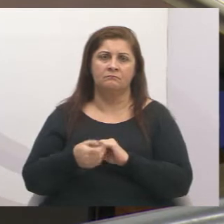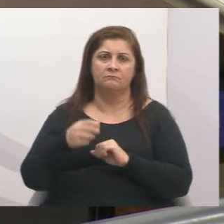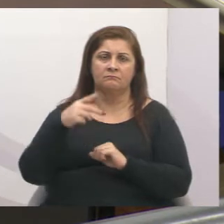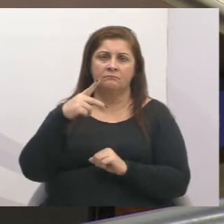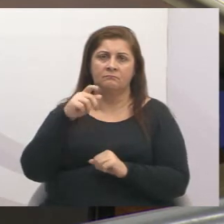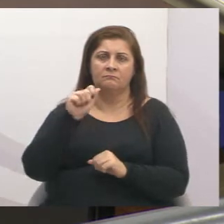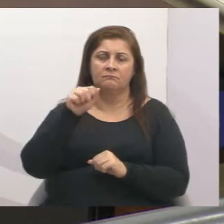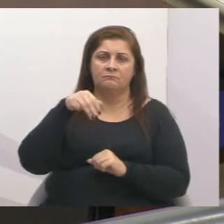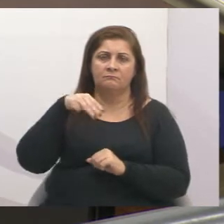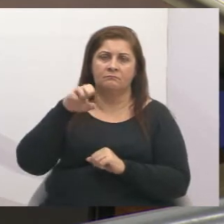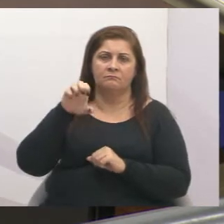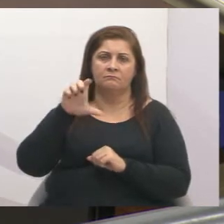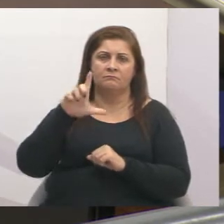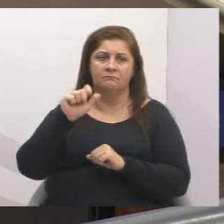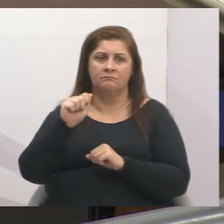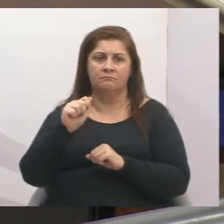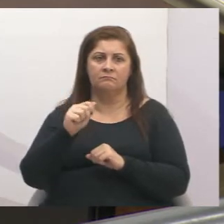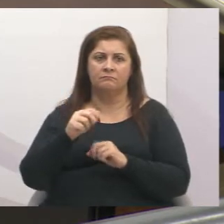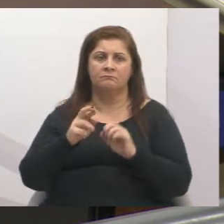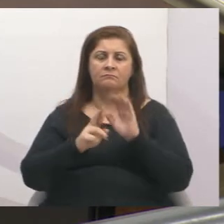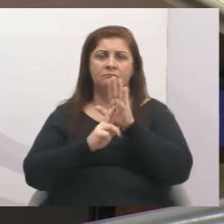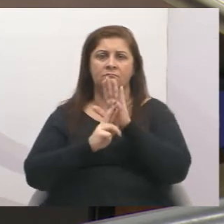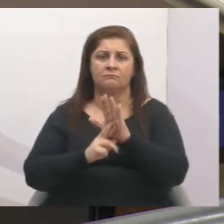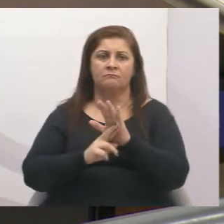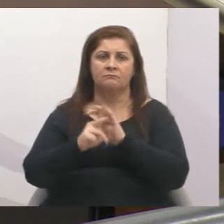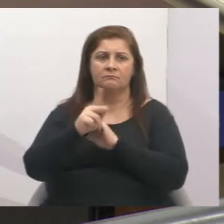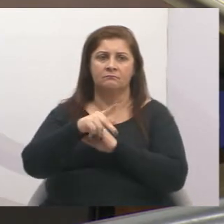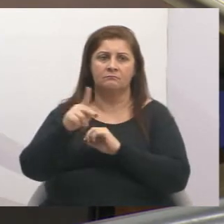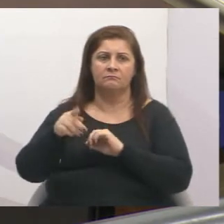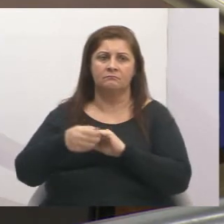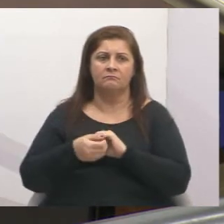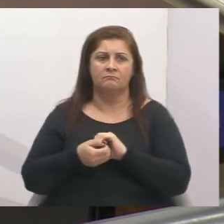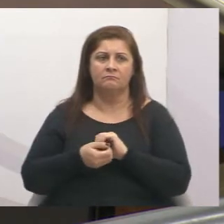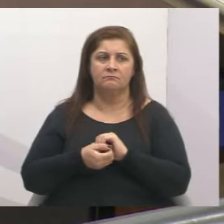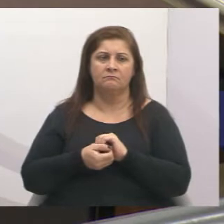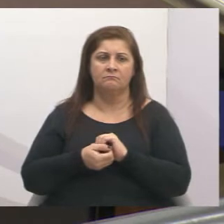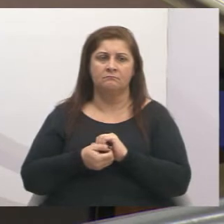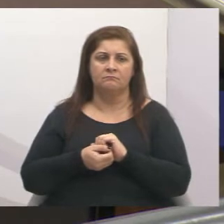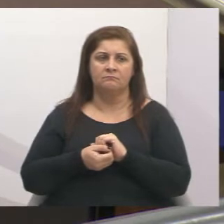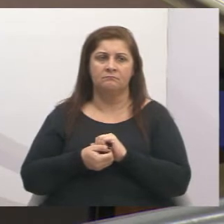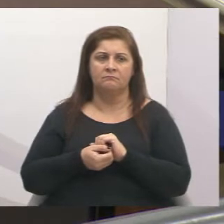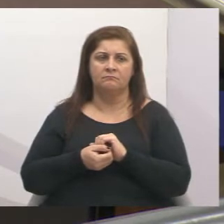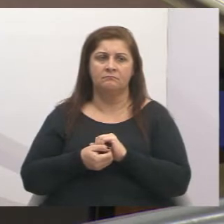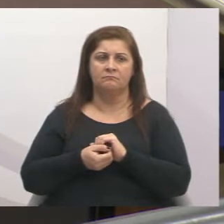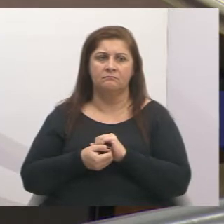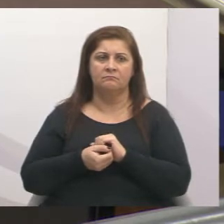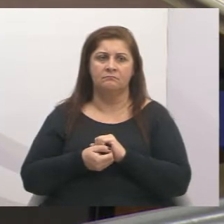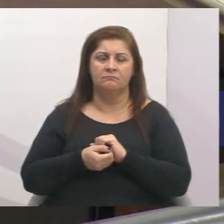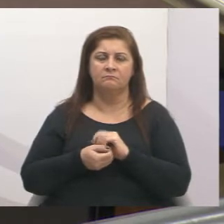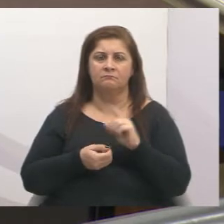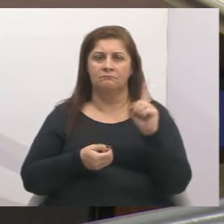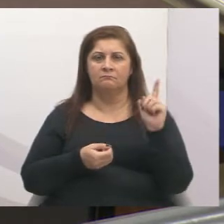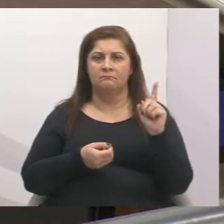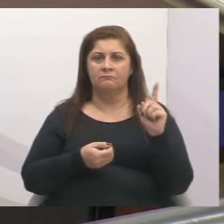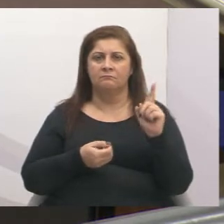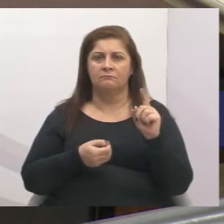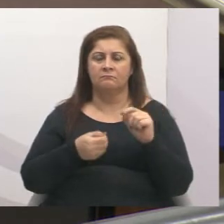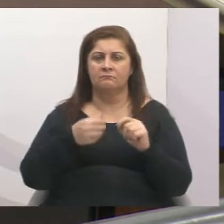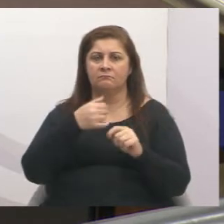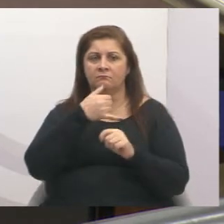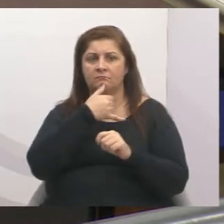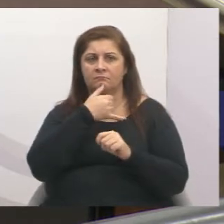liderança importante dentro da educação, junto aos professores. E a gente tentou, ela ficou um pouco decepcionada, porque a regra